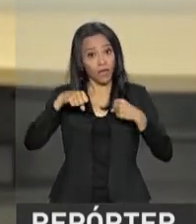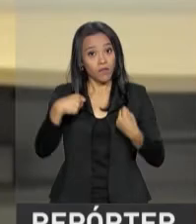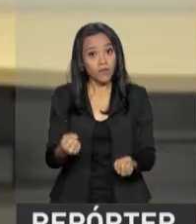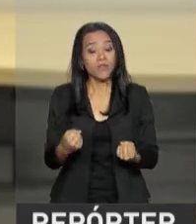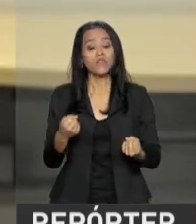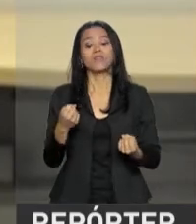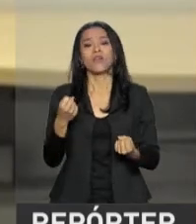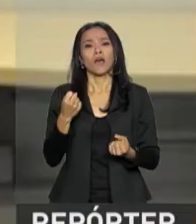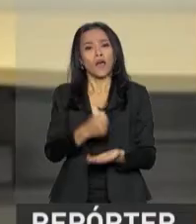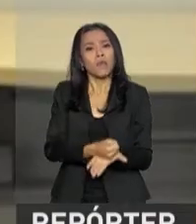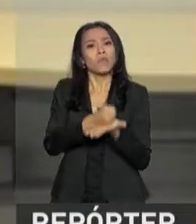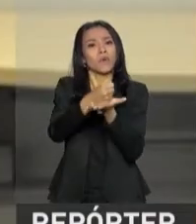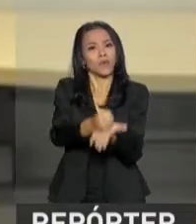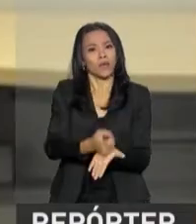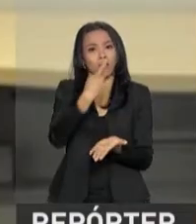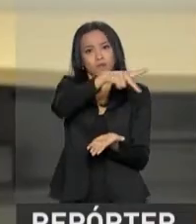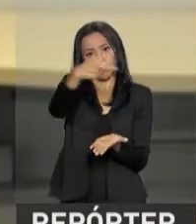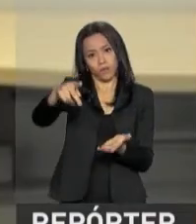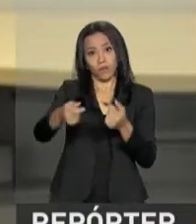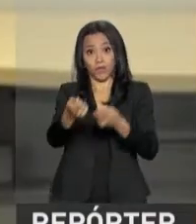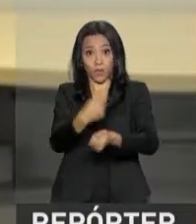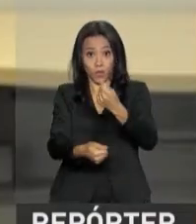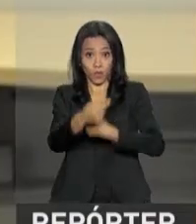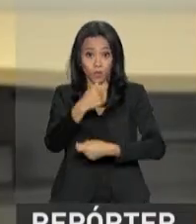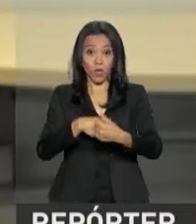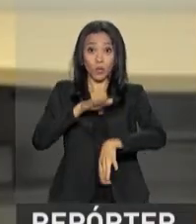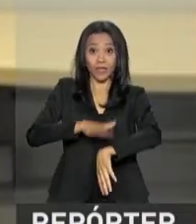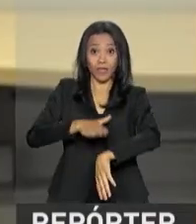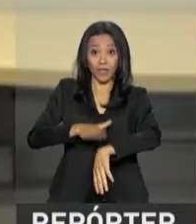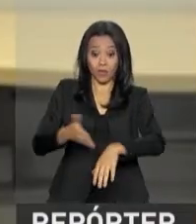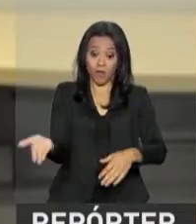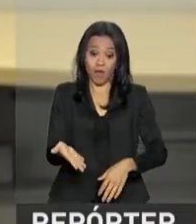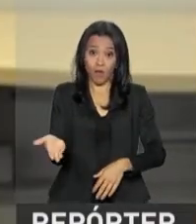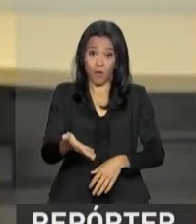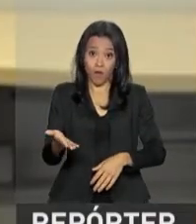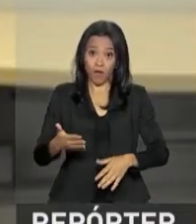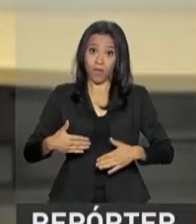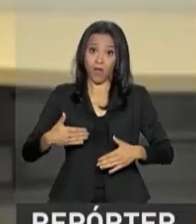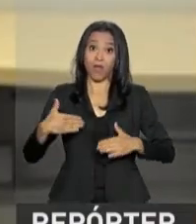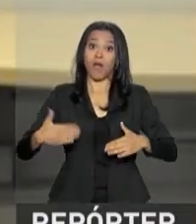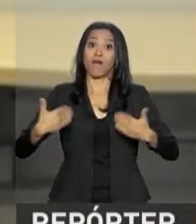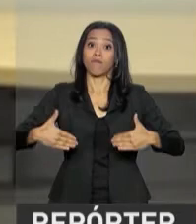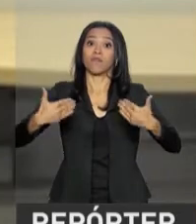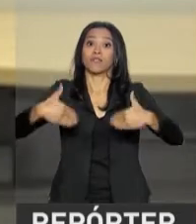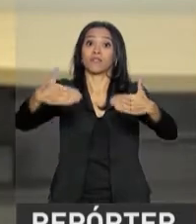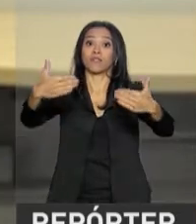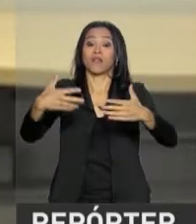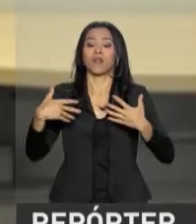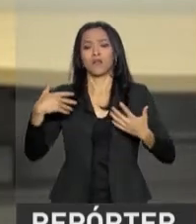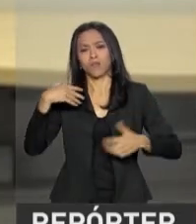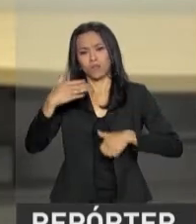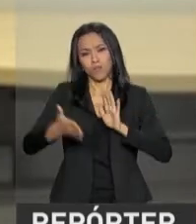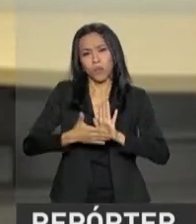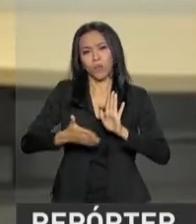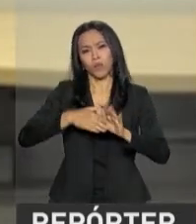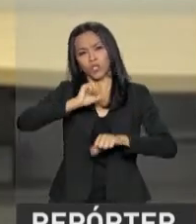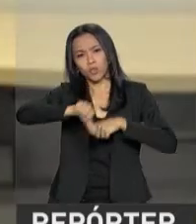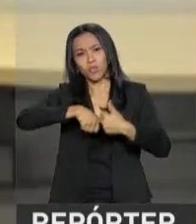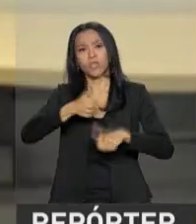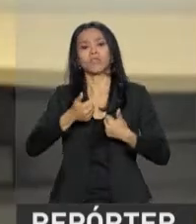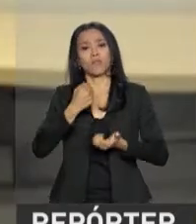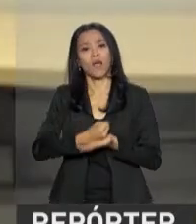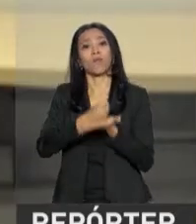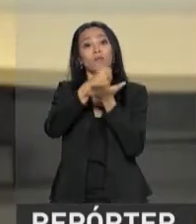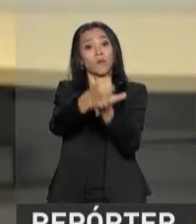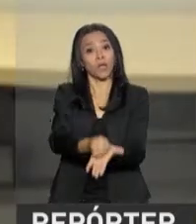fundamento das suas economias. Então, o momento é agora de avançar em reformas estruturais que vão na direção da sustentabilidade fiscal.